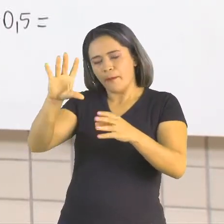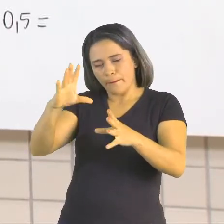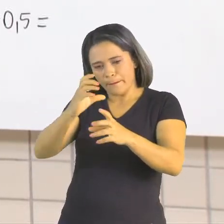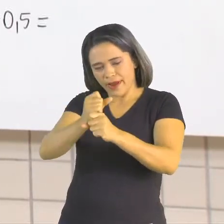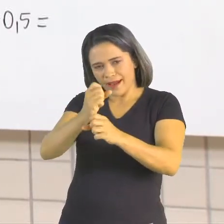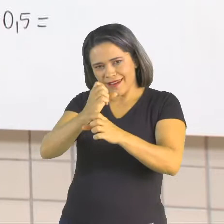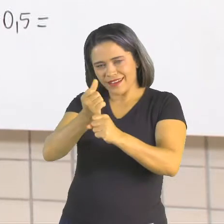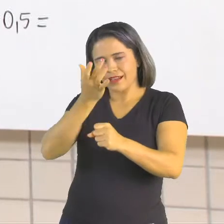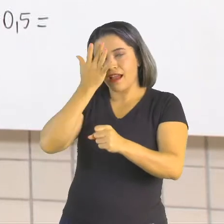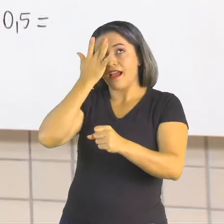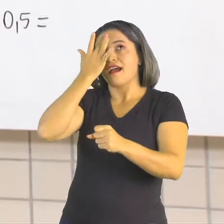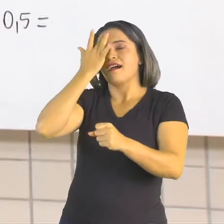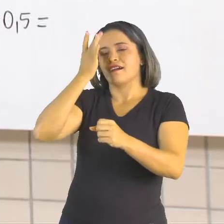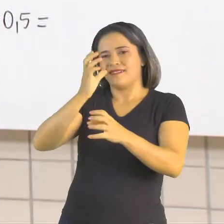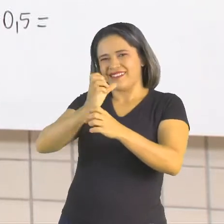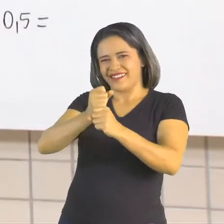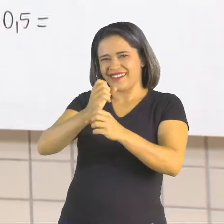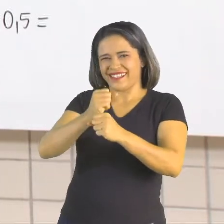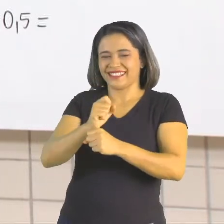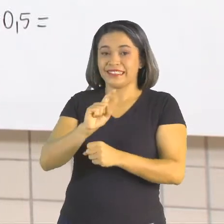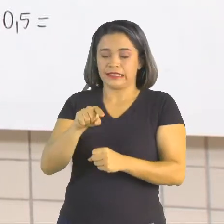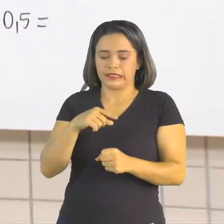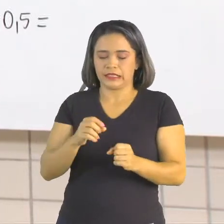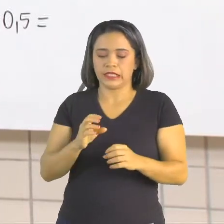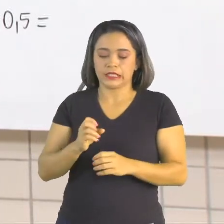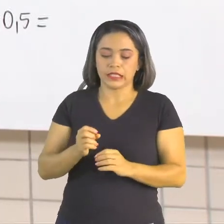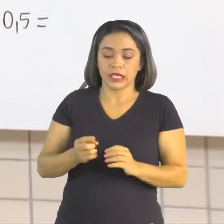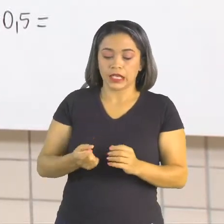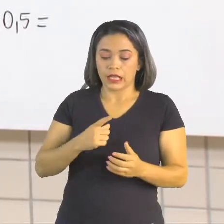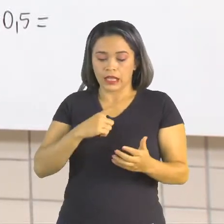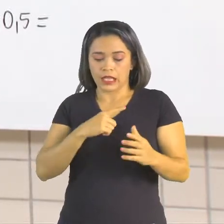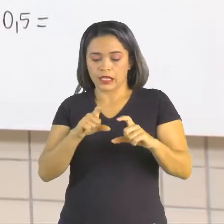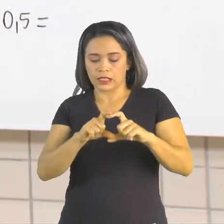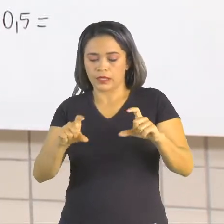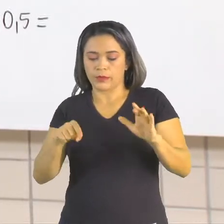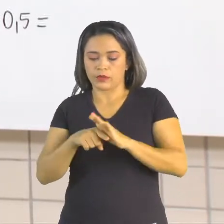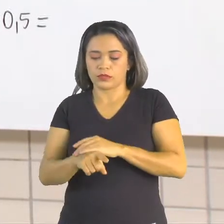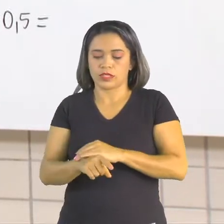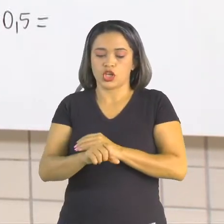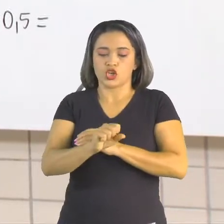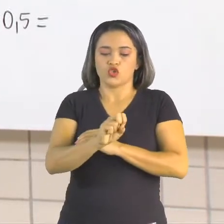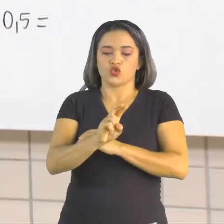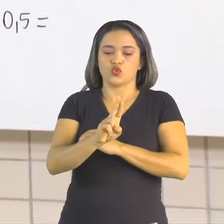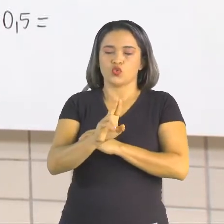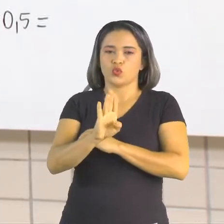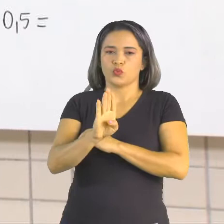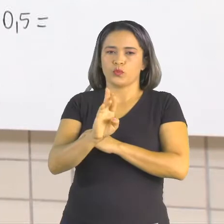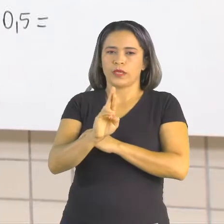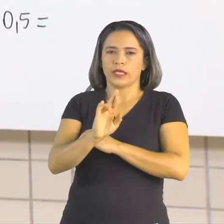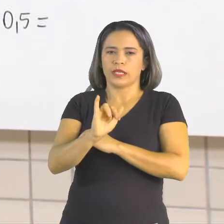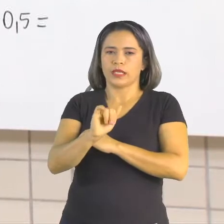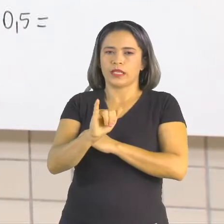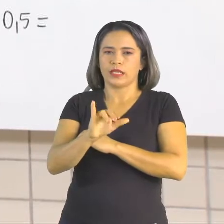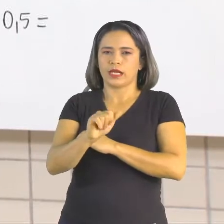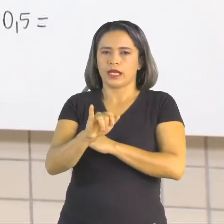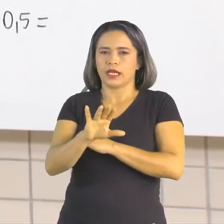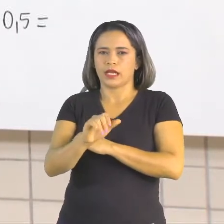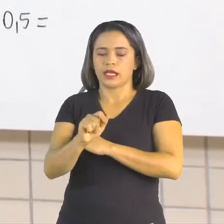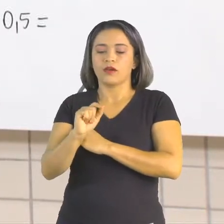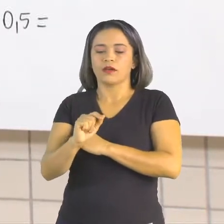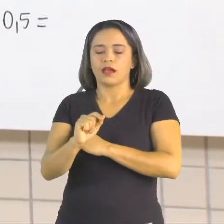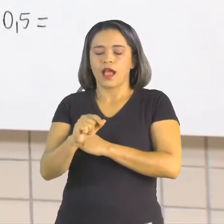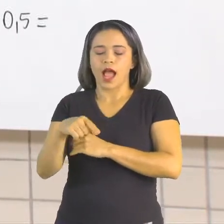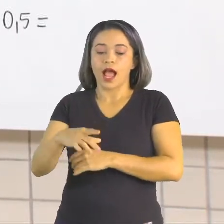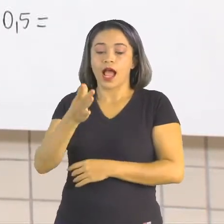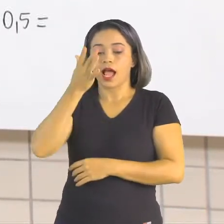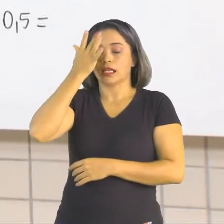a operação de soma. Se aparecer, subtrai os dois números. Subtração é a operação de quê? Operação de menos. É a operação